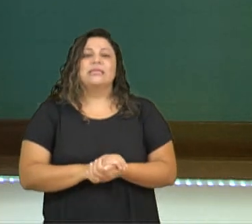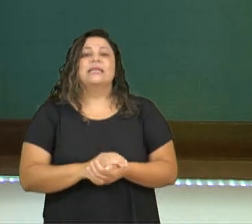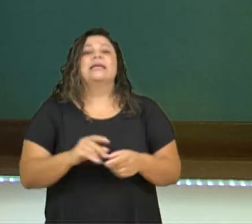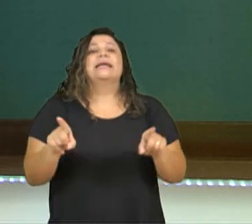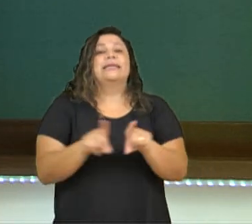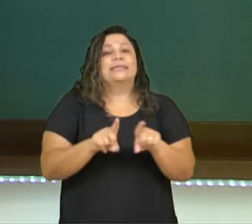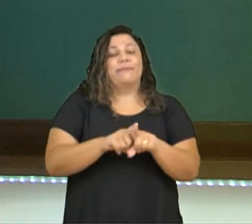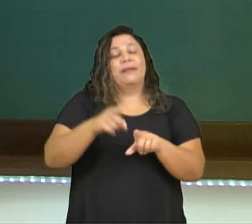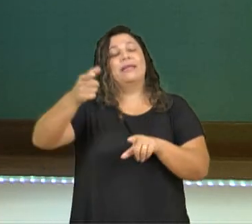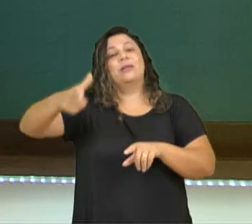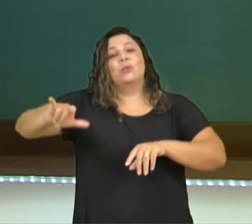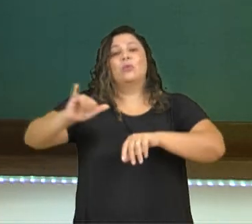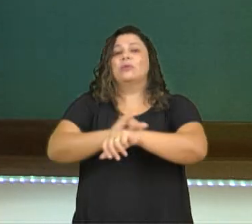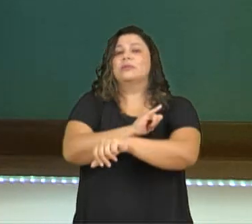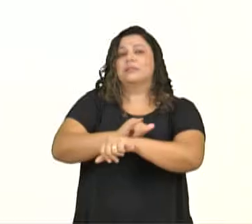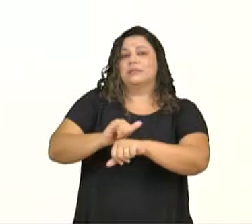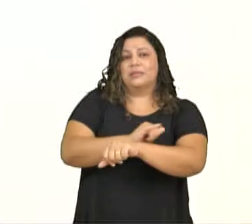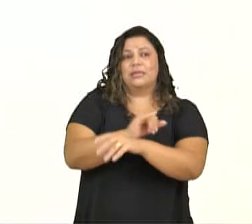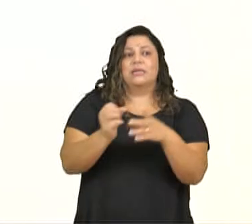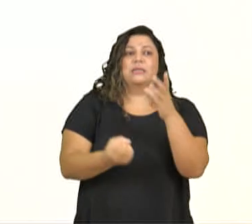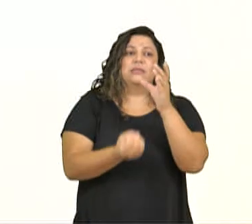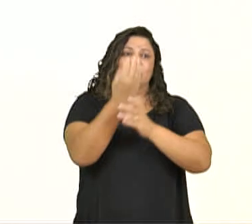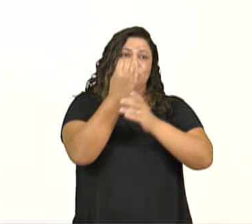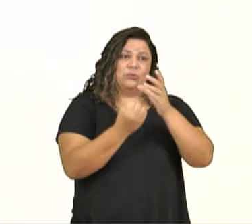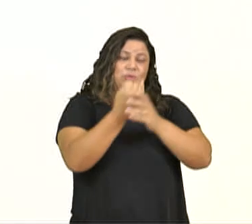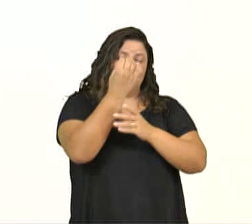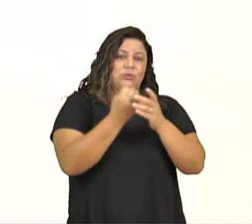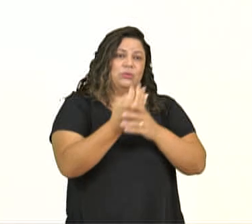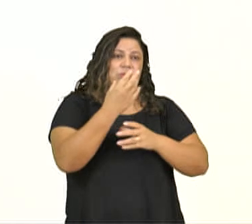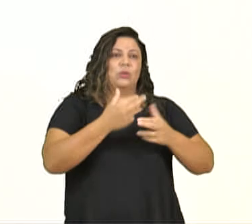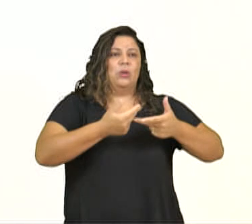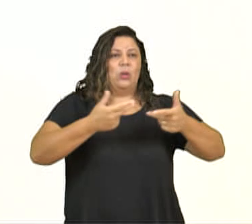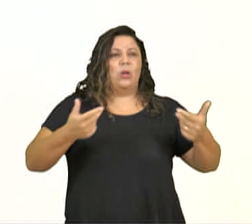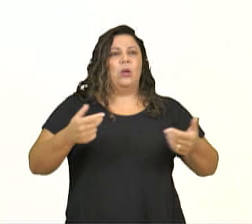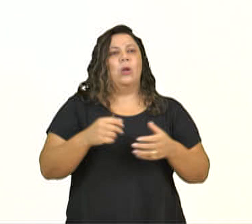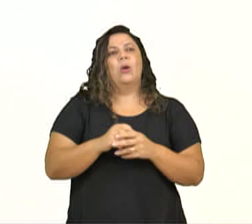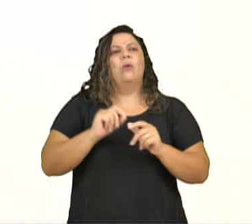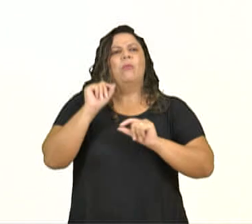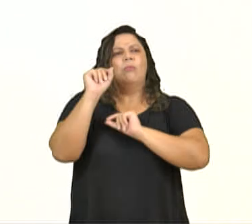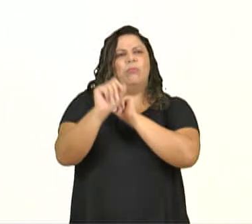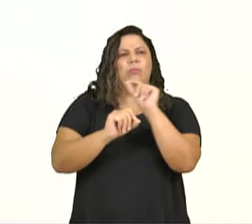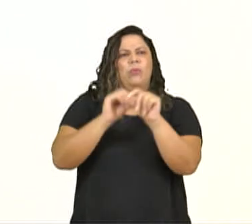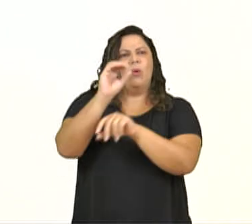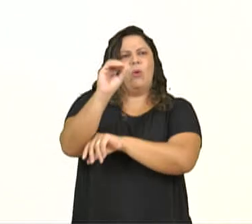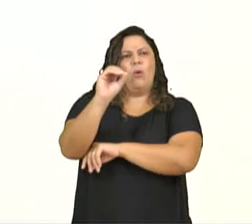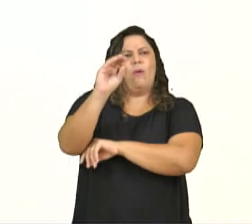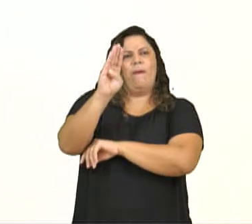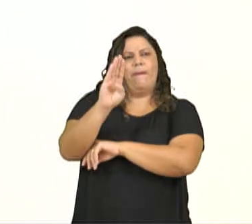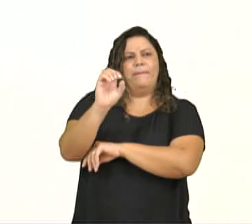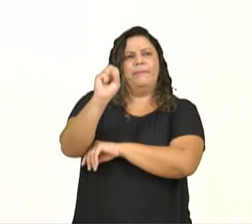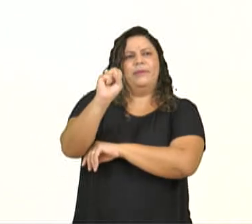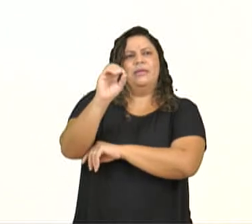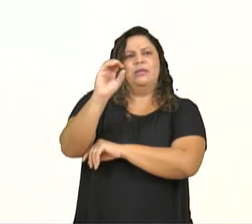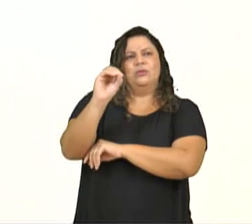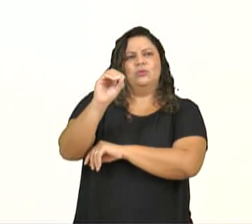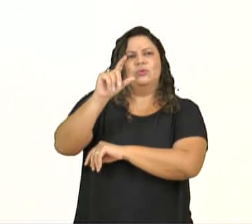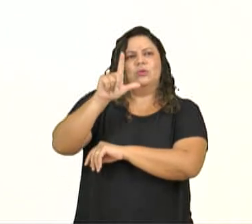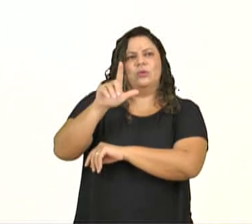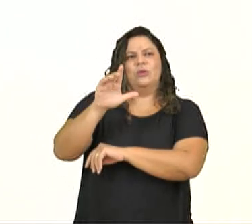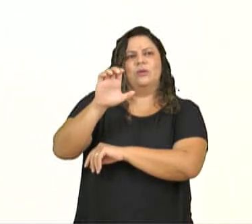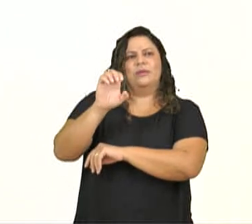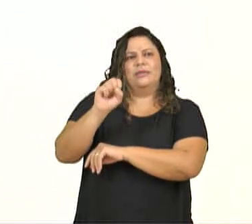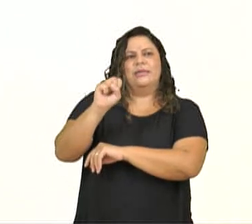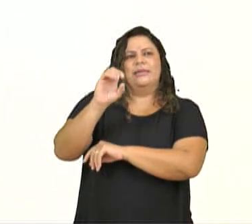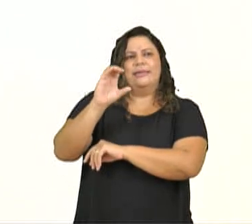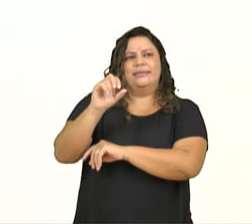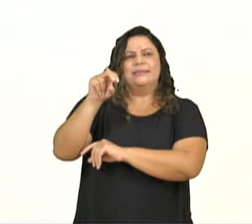outra estratégia que surge são as obsolescências, que é o fato de algo se tornar obsoleto, algo não ser